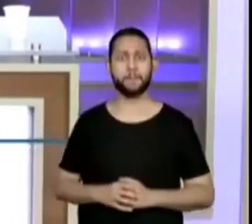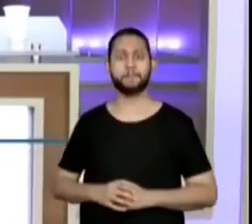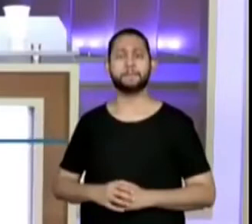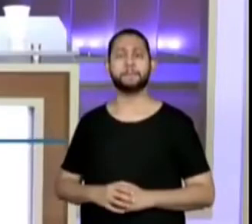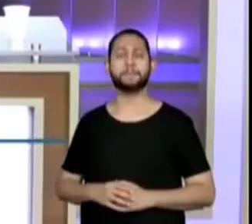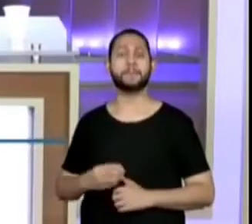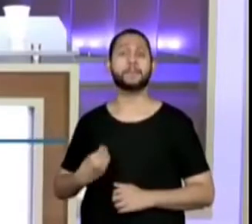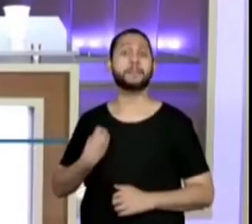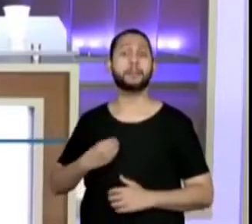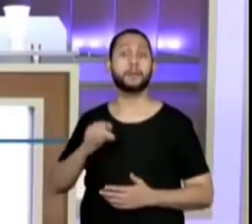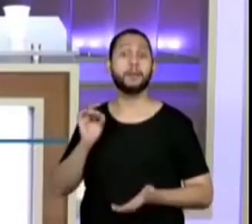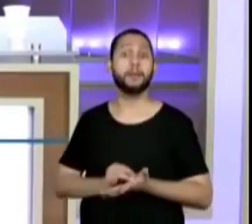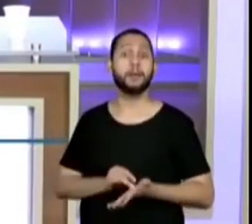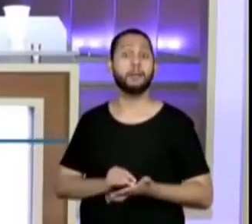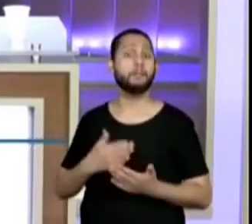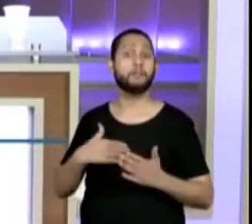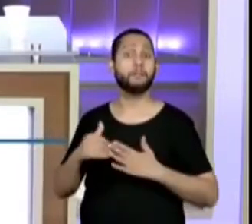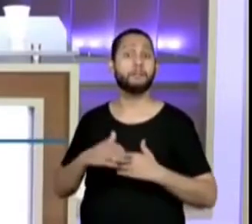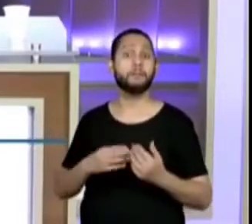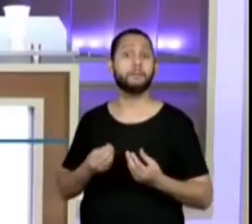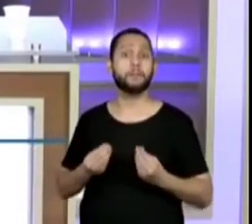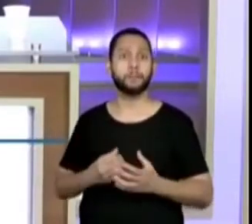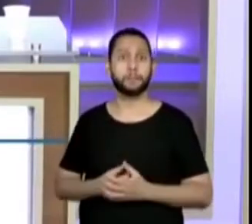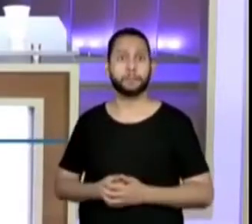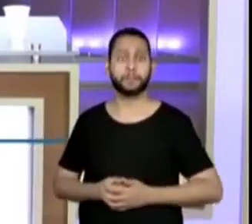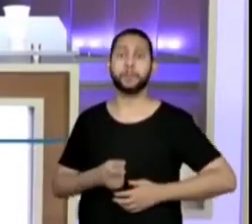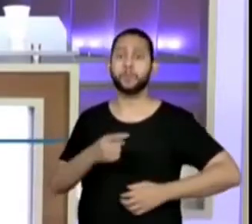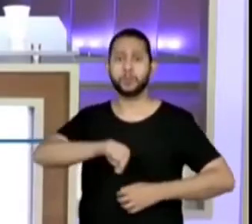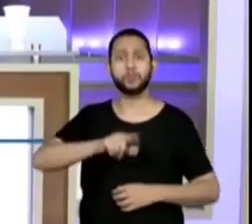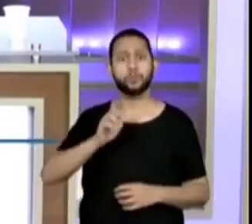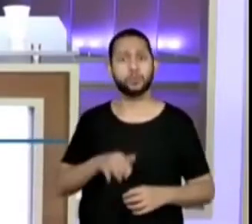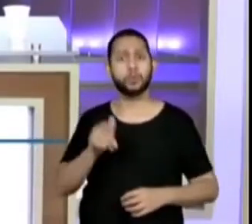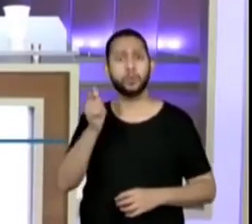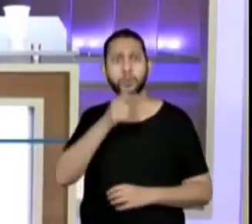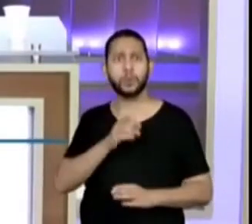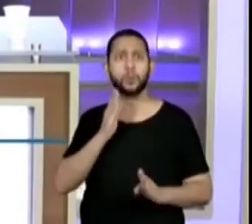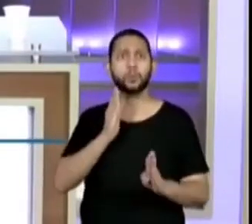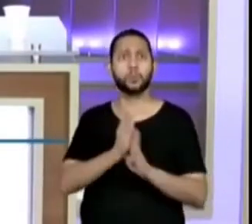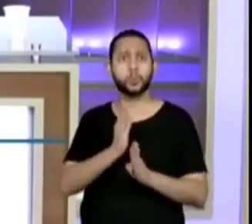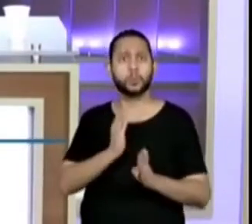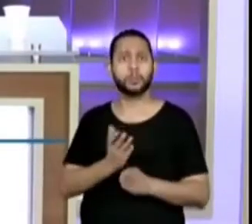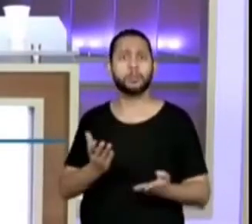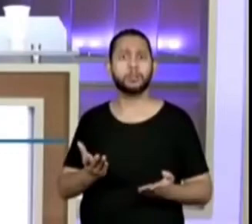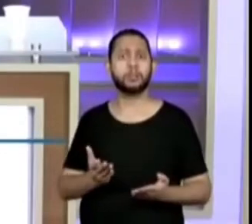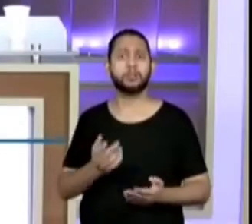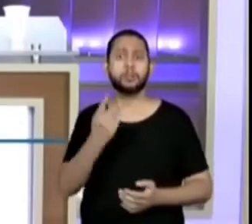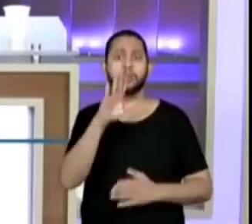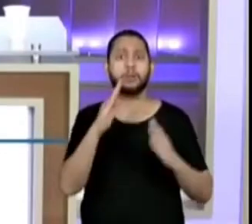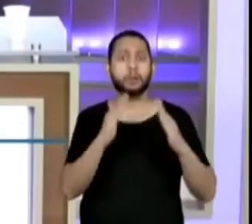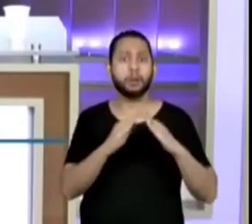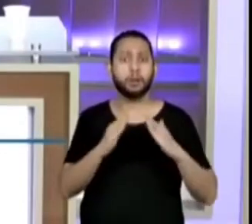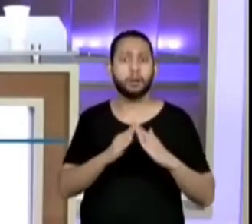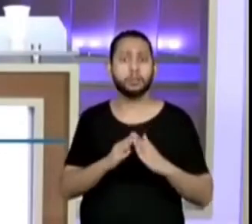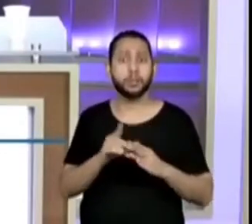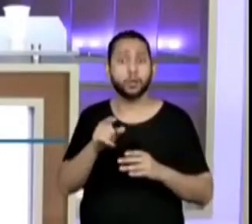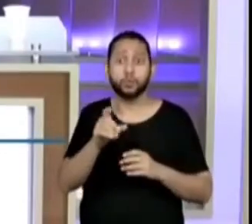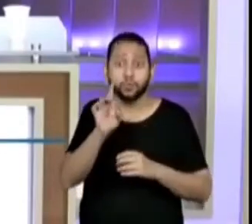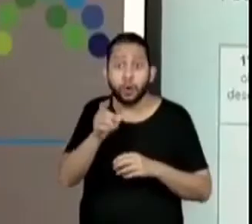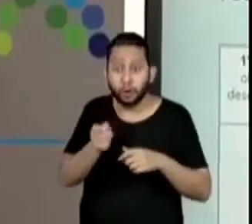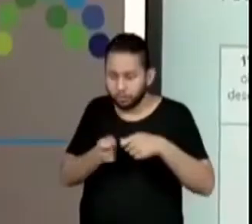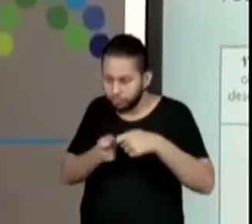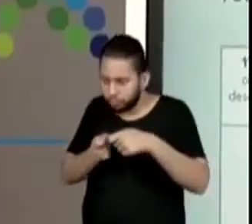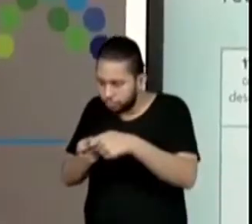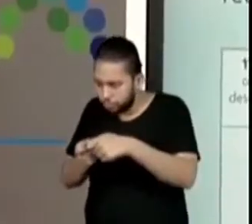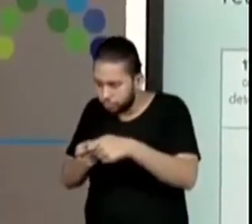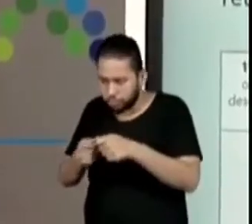Com isso que eu mostrei para vocês, você já consegue identificar aonde tem os ângulos retos na casa de vocês, tá? Pessoal